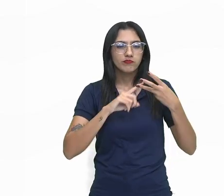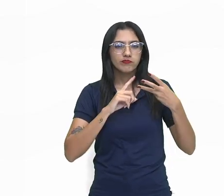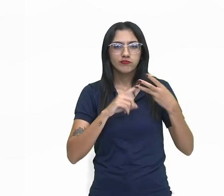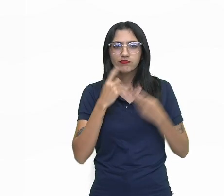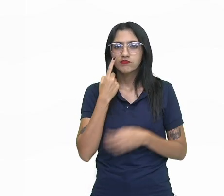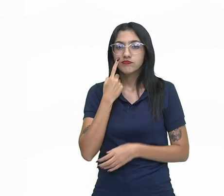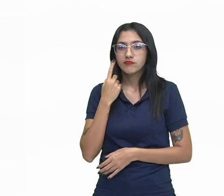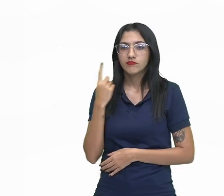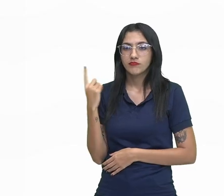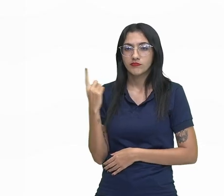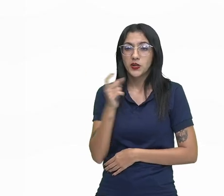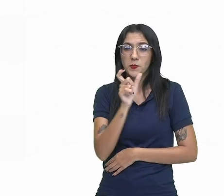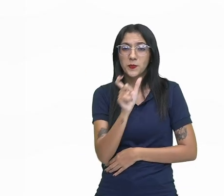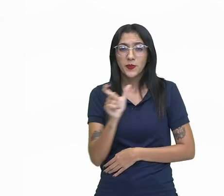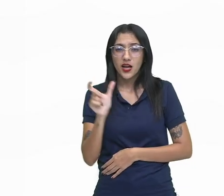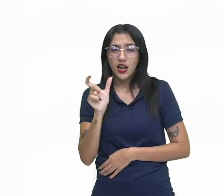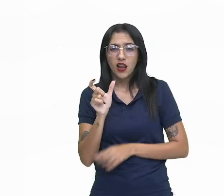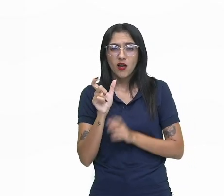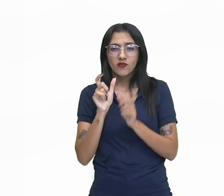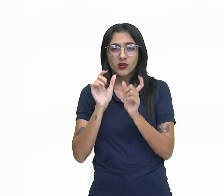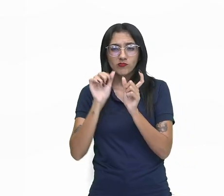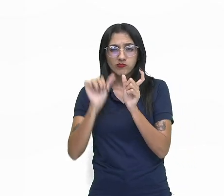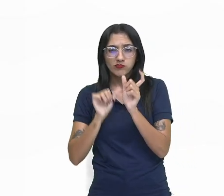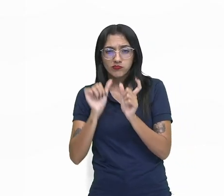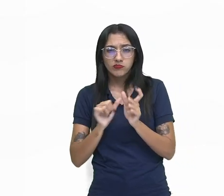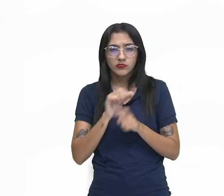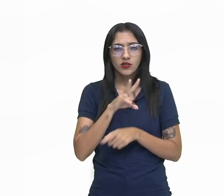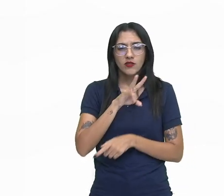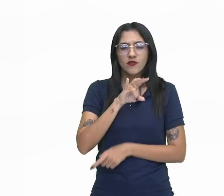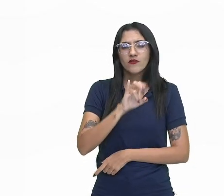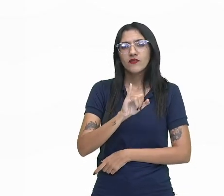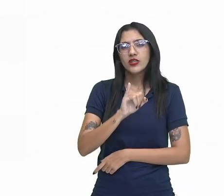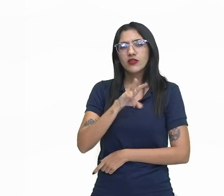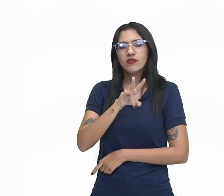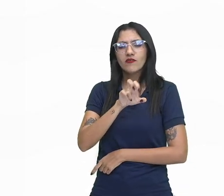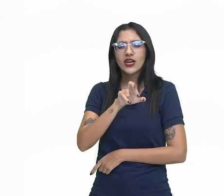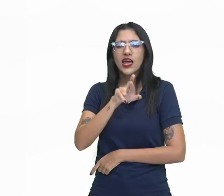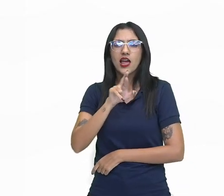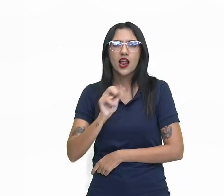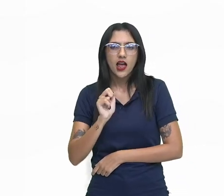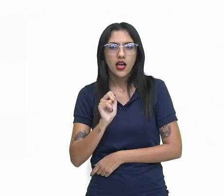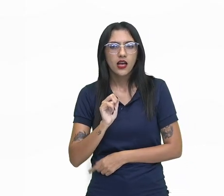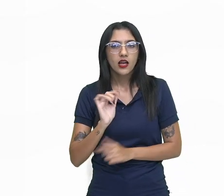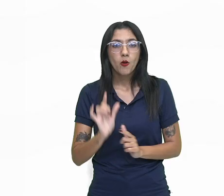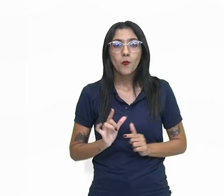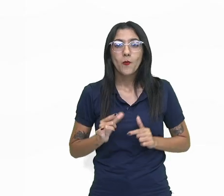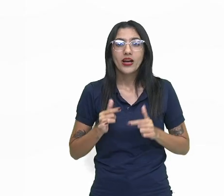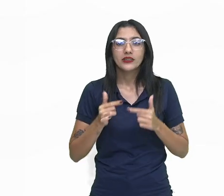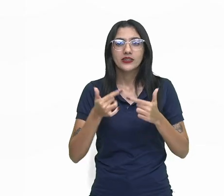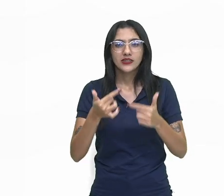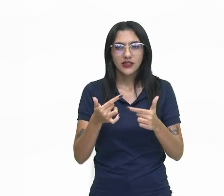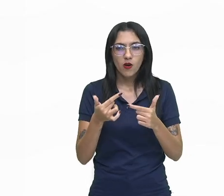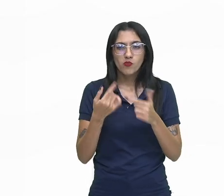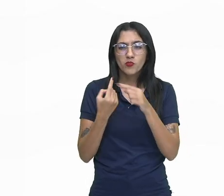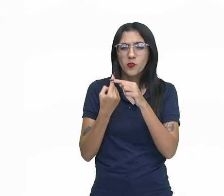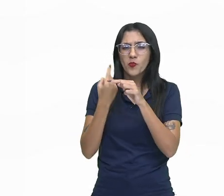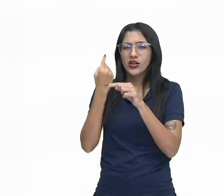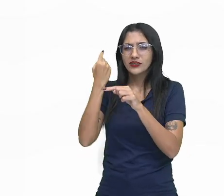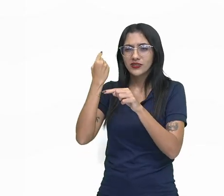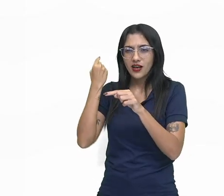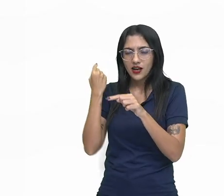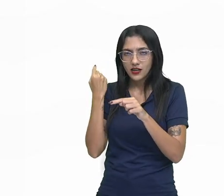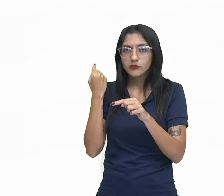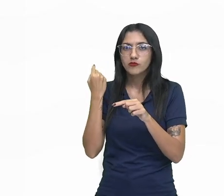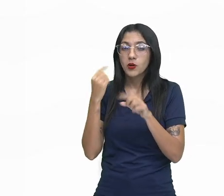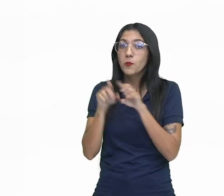Olha a terminação. Era ou ara. Eu vivera. E é uma ação que acontece no passado antes